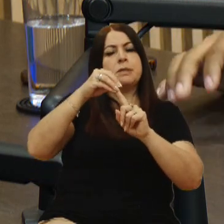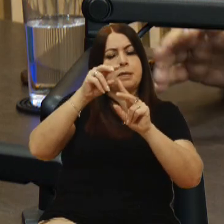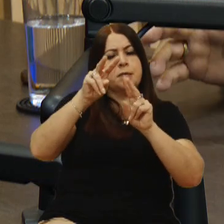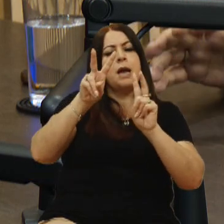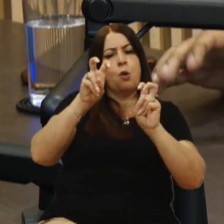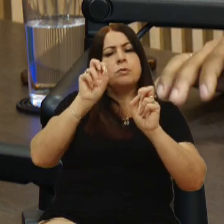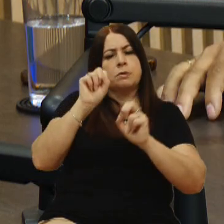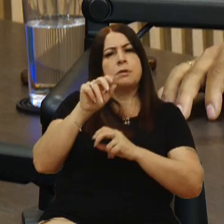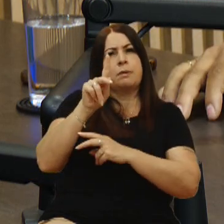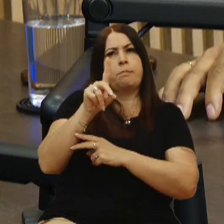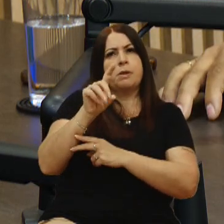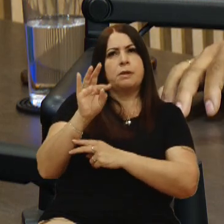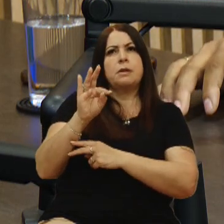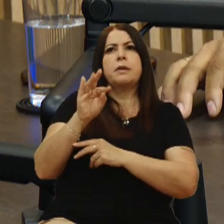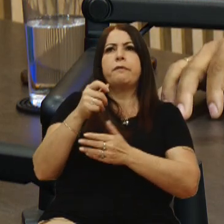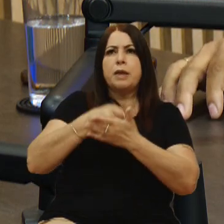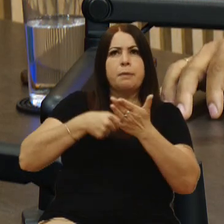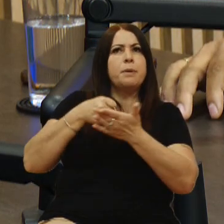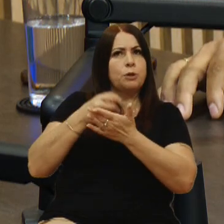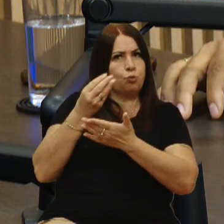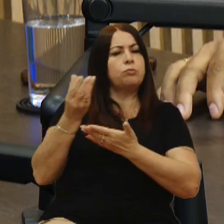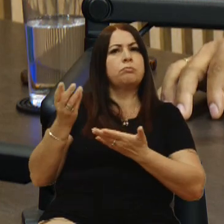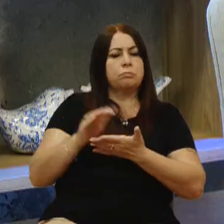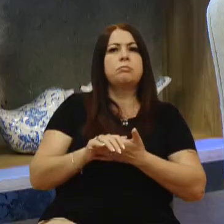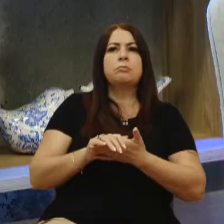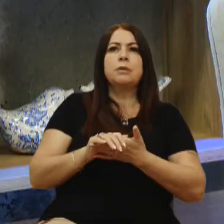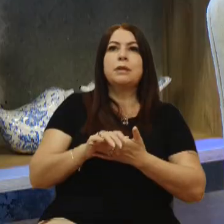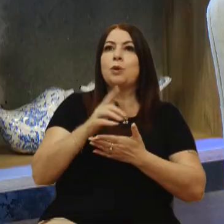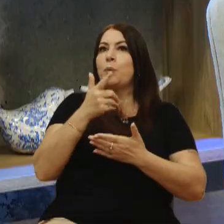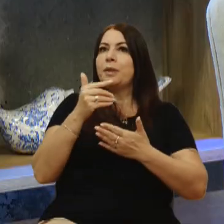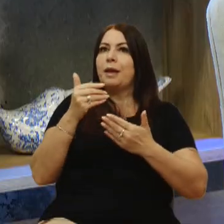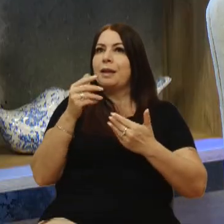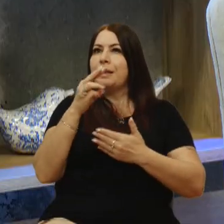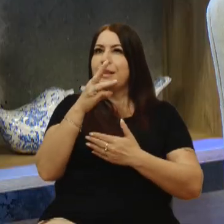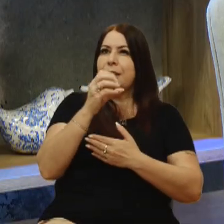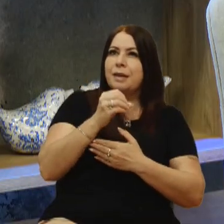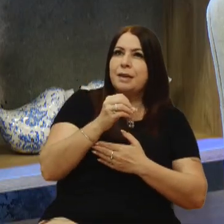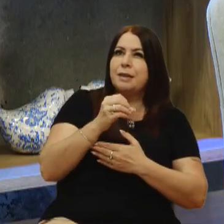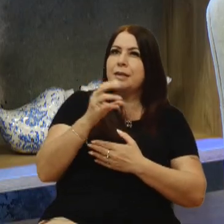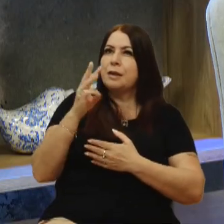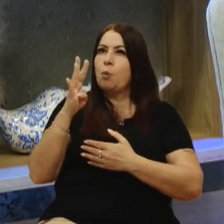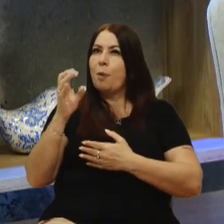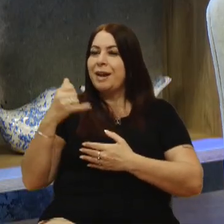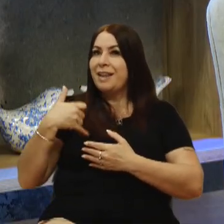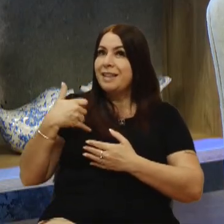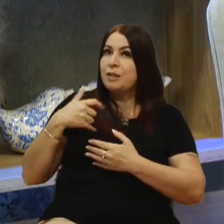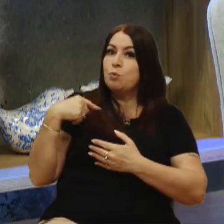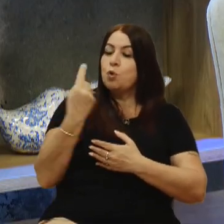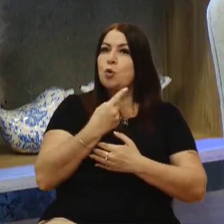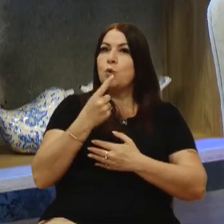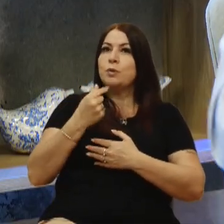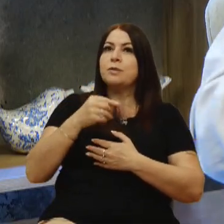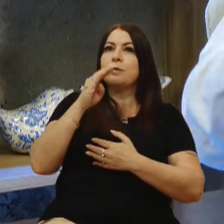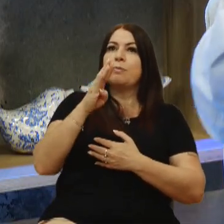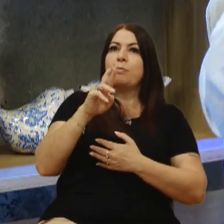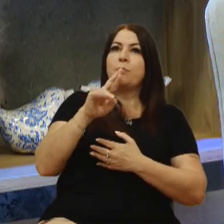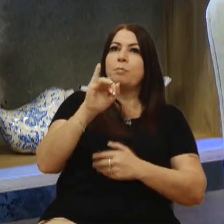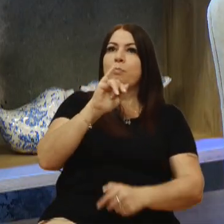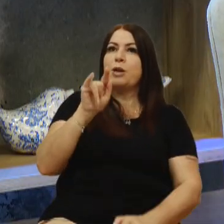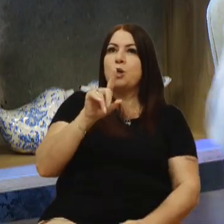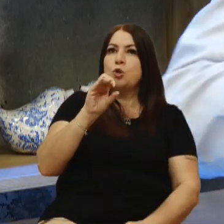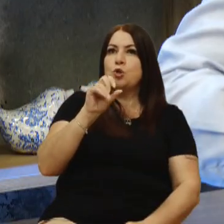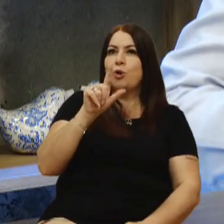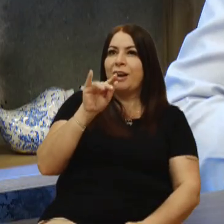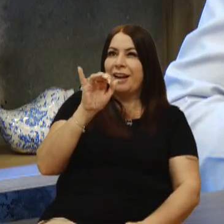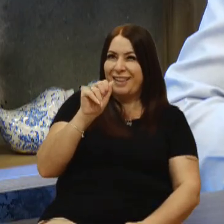do PDT e a gente vai bater muito nisso. Quem não está nessa linha dos 30, 40, como nós, vereadores, o que era a brizoleta, para quem é mais